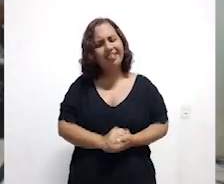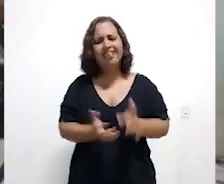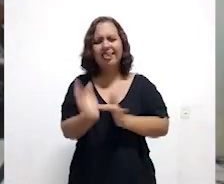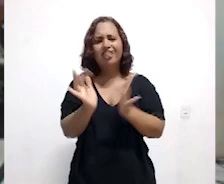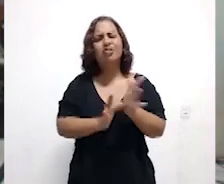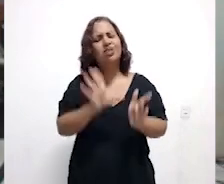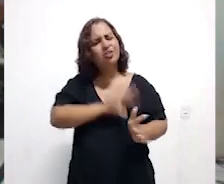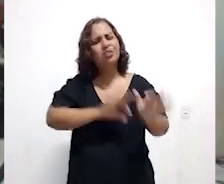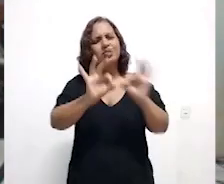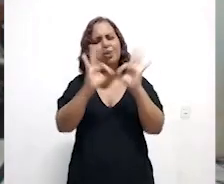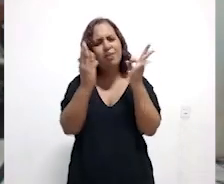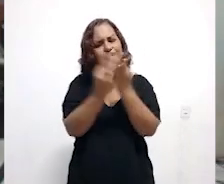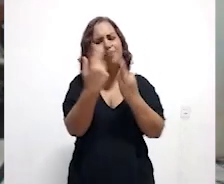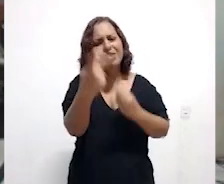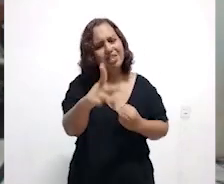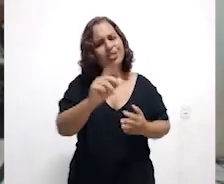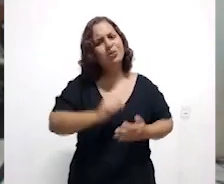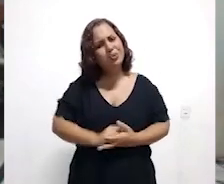família.